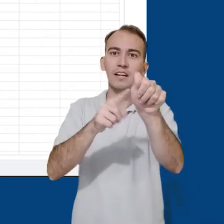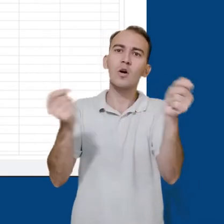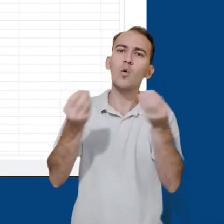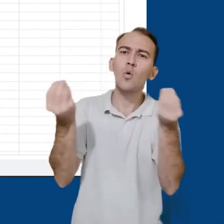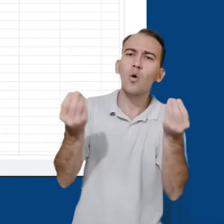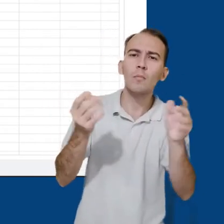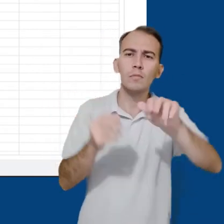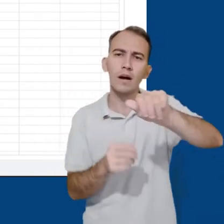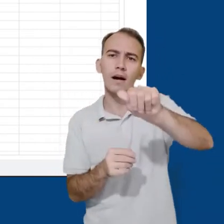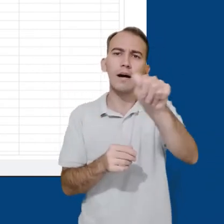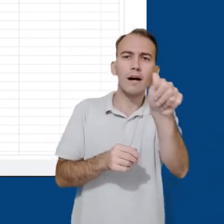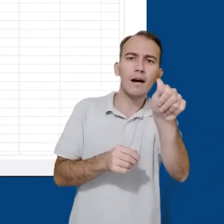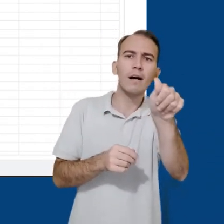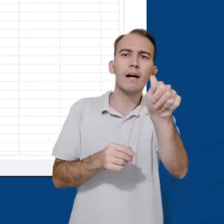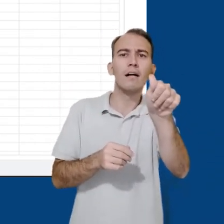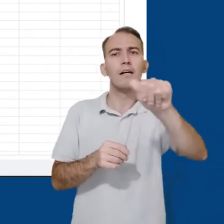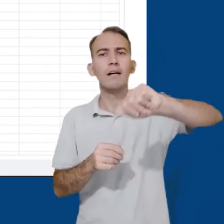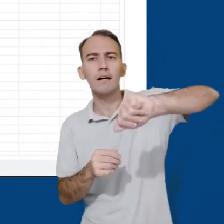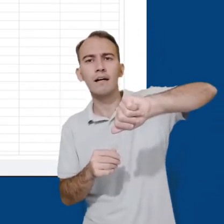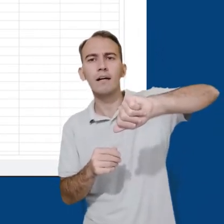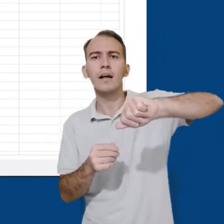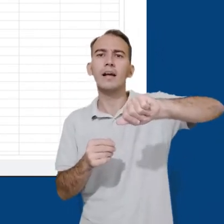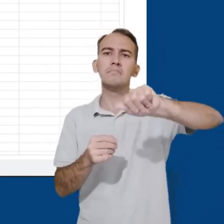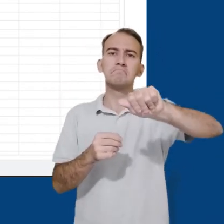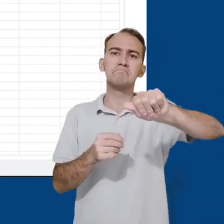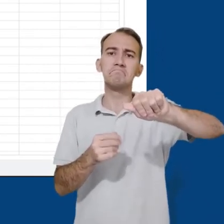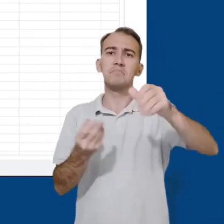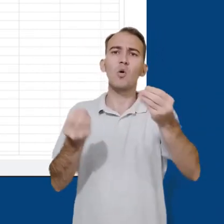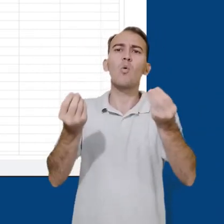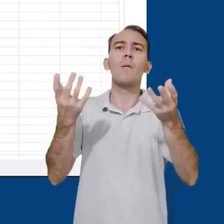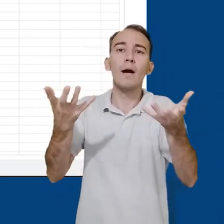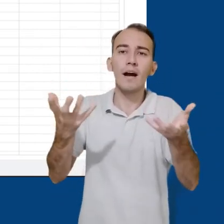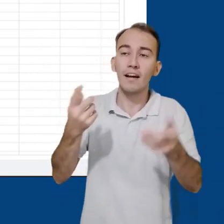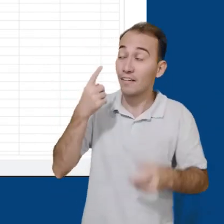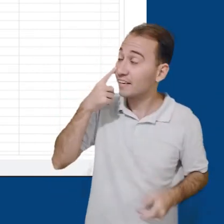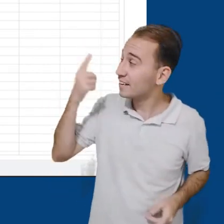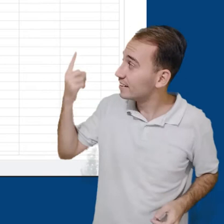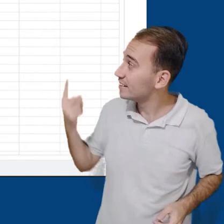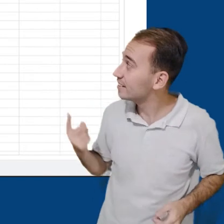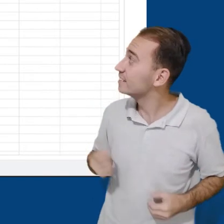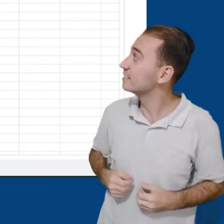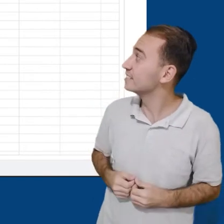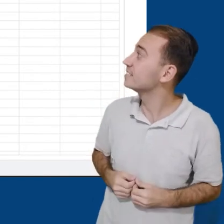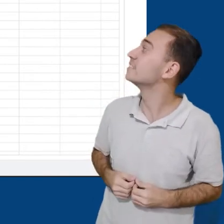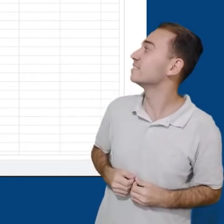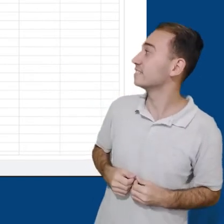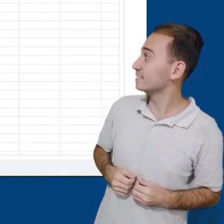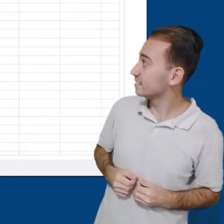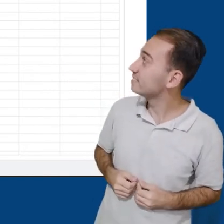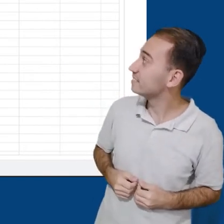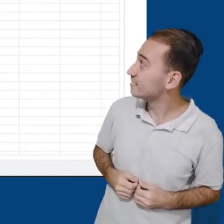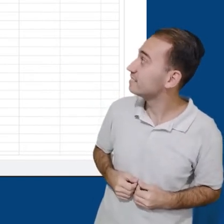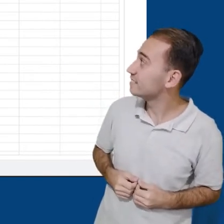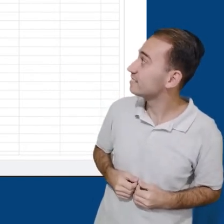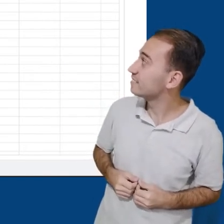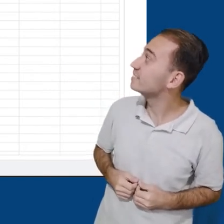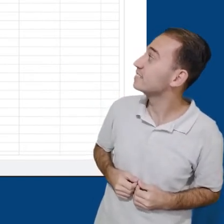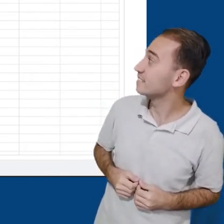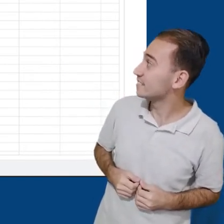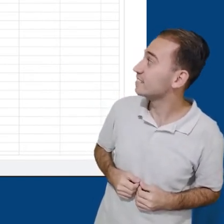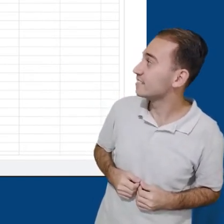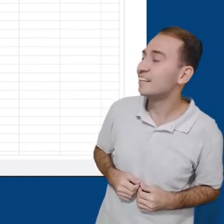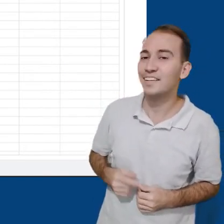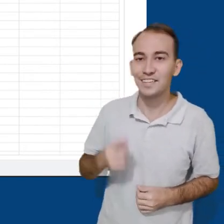a direção de leitura de texto da célula lembre-se todas as ferramentas apresentadas até agora para serem utilizadas